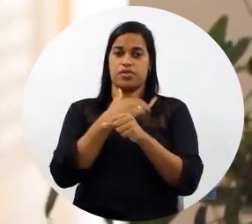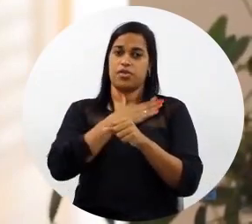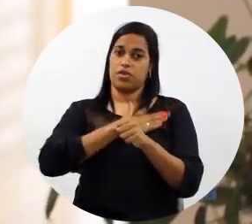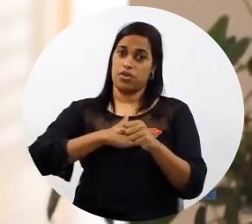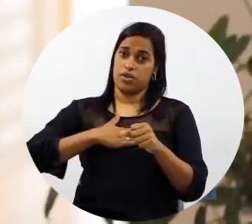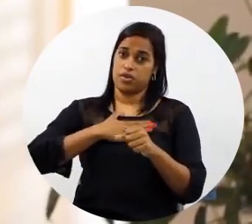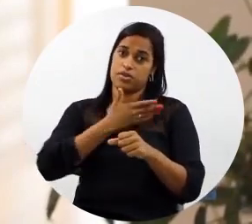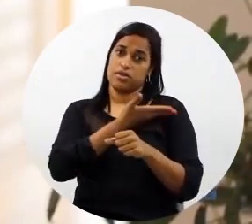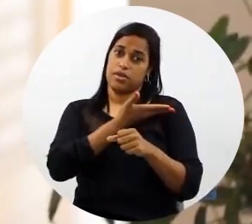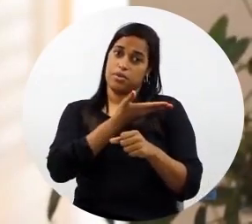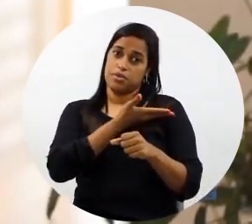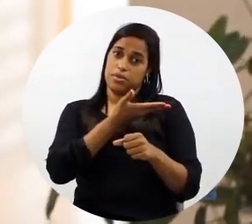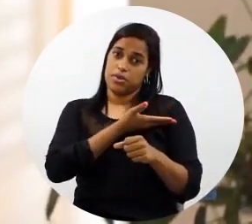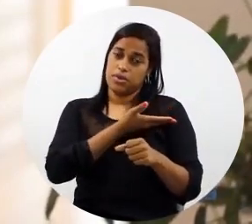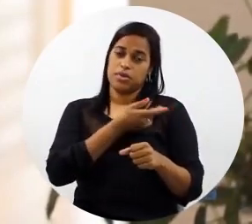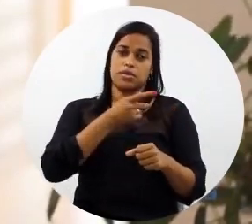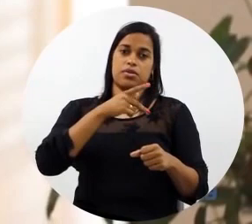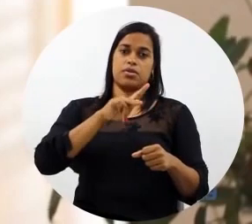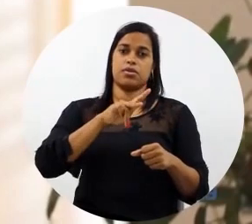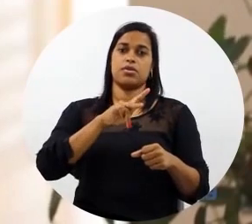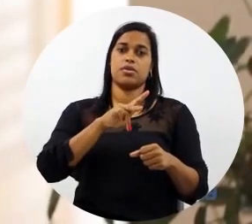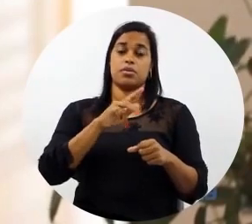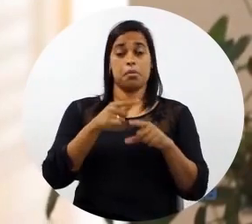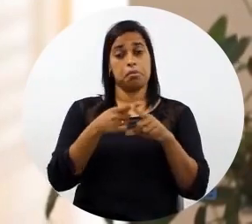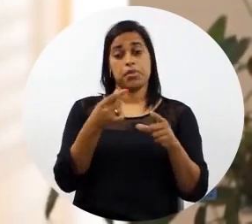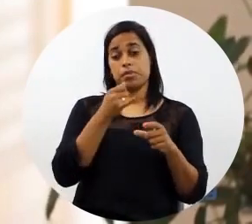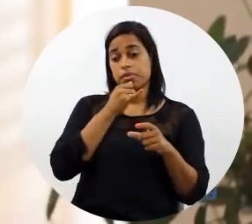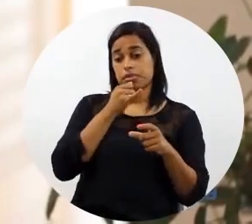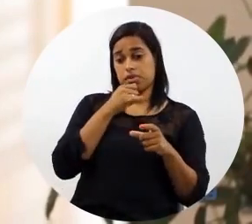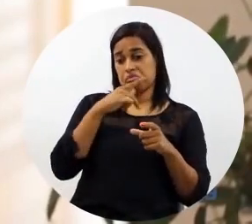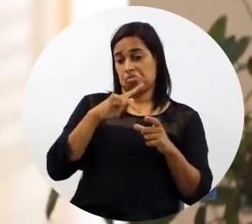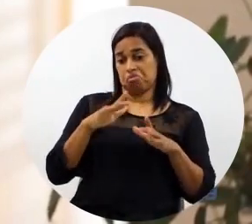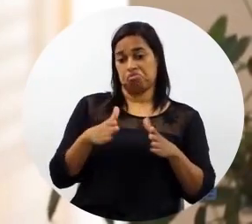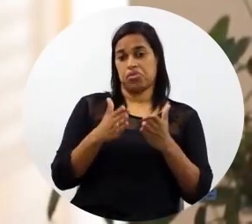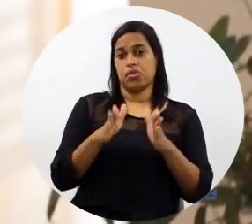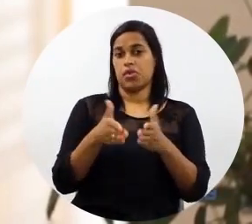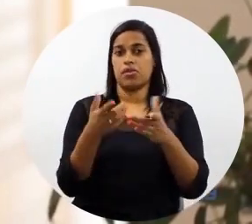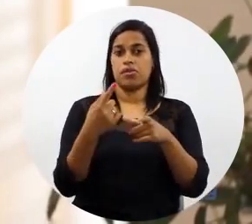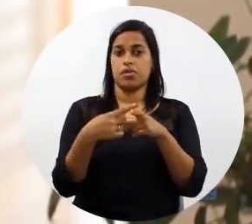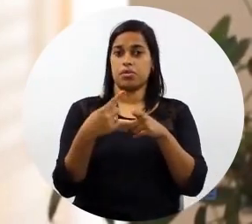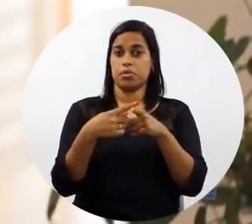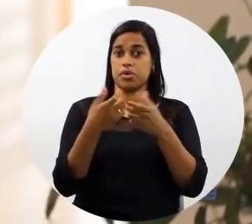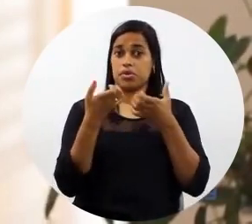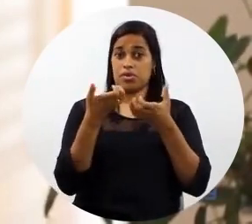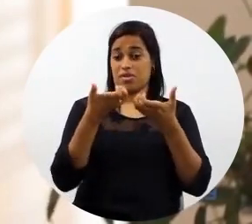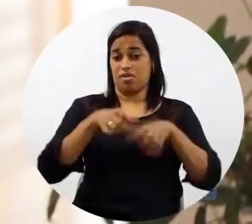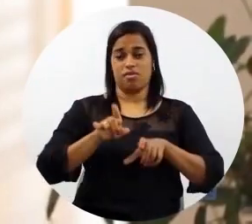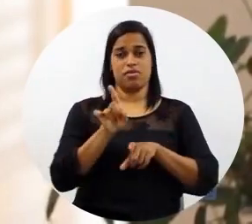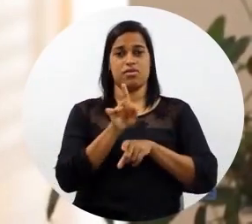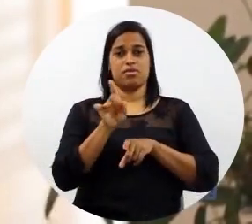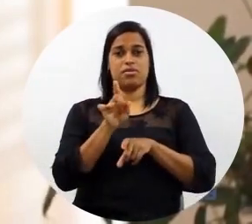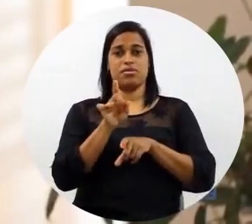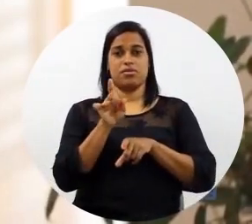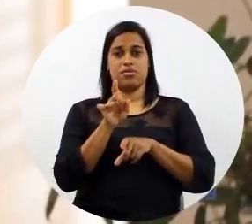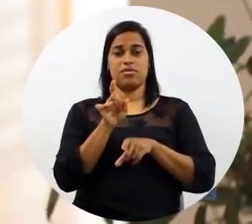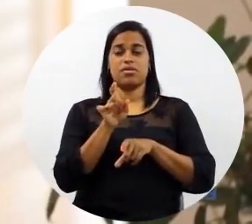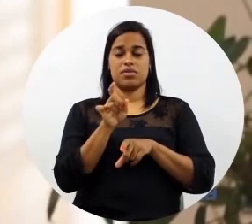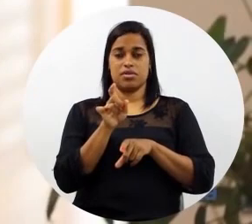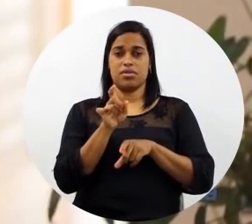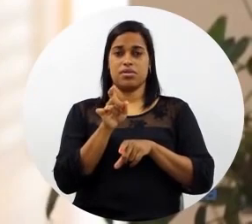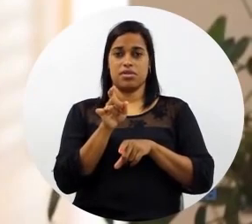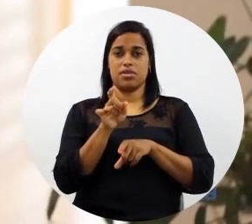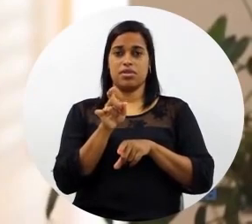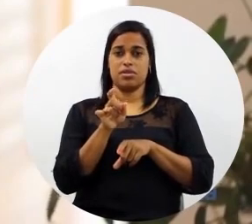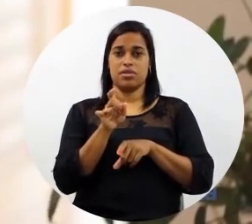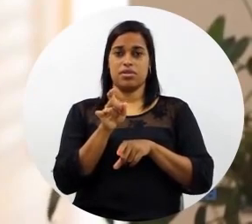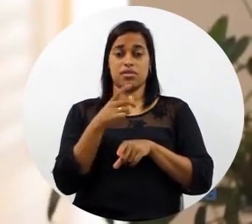seus colegas, você... Mas você pode não estar motivado, porque não era exatamente aquilo que você queria.